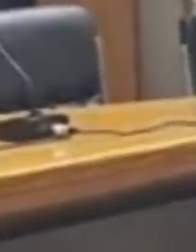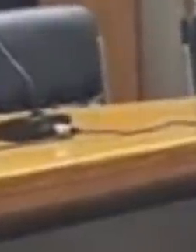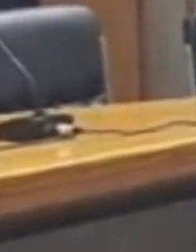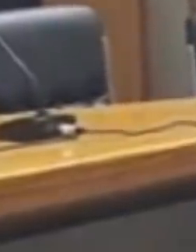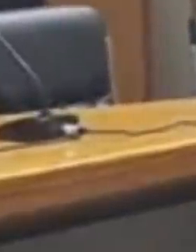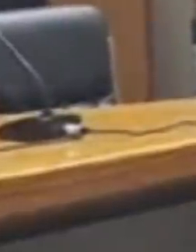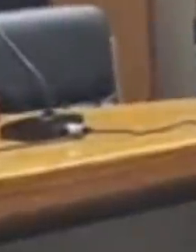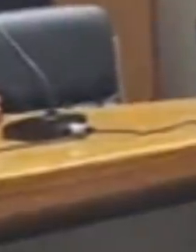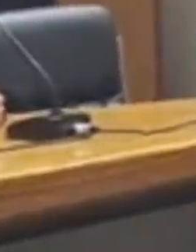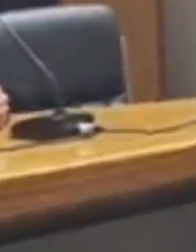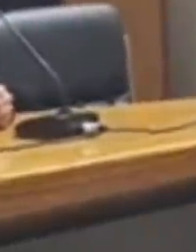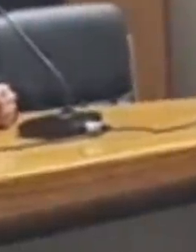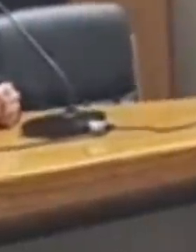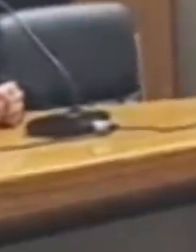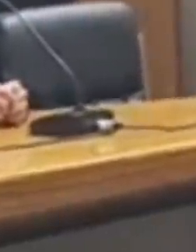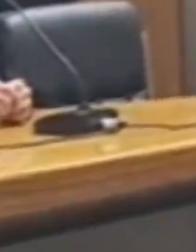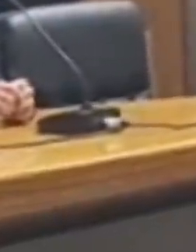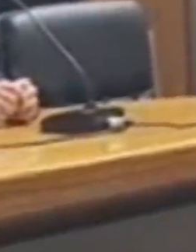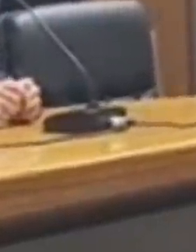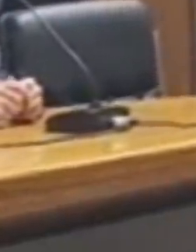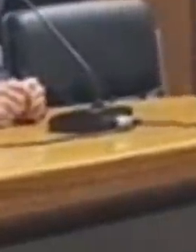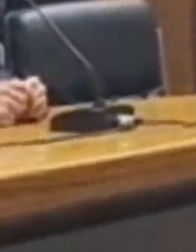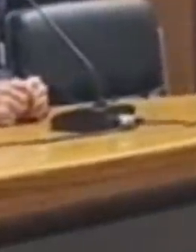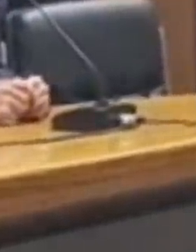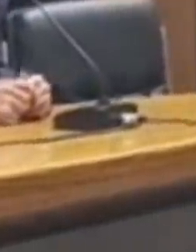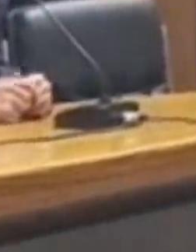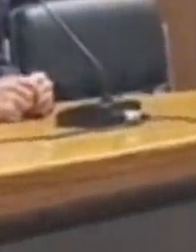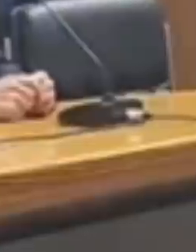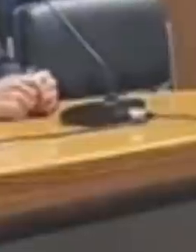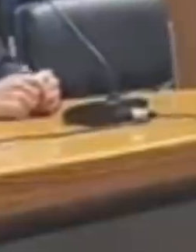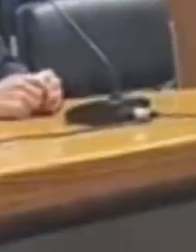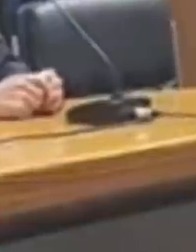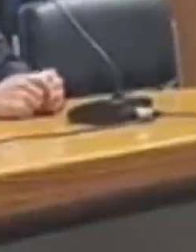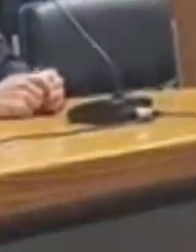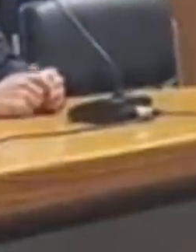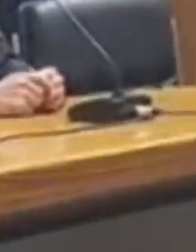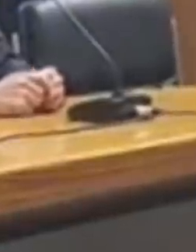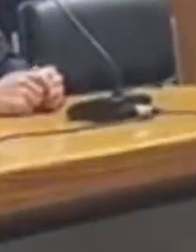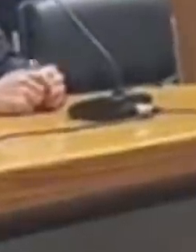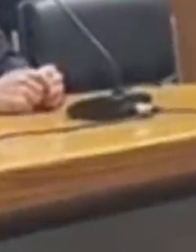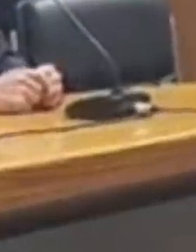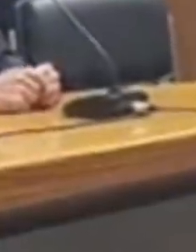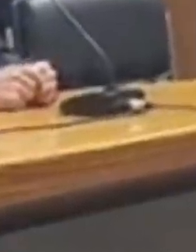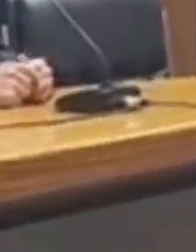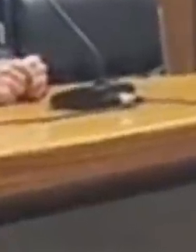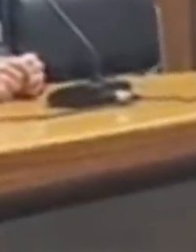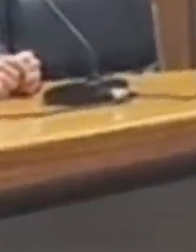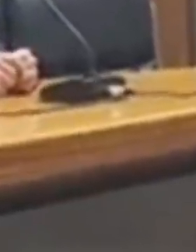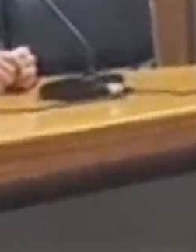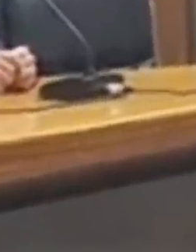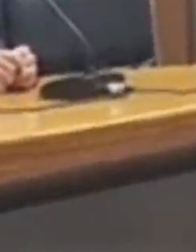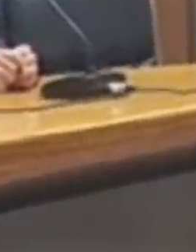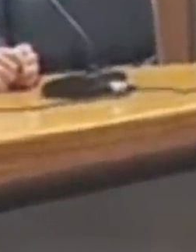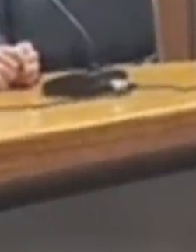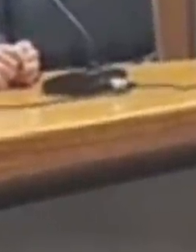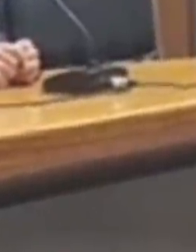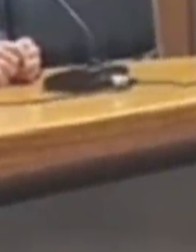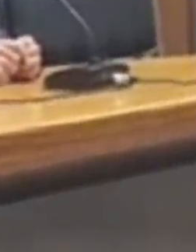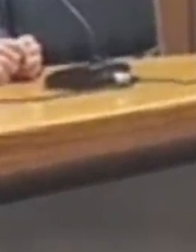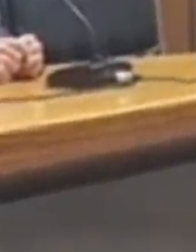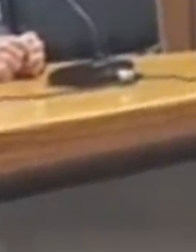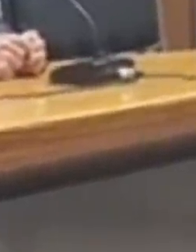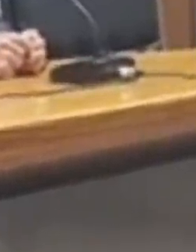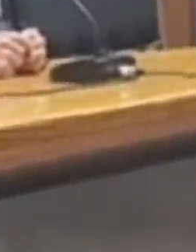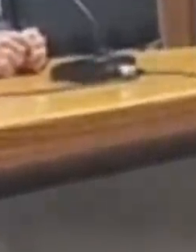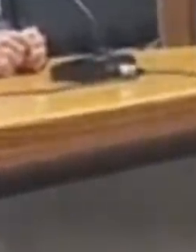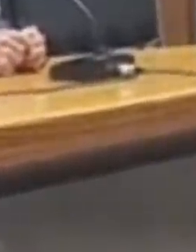começou 2020. A questão da pandemia, uma incógnita para o mundo todo, como em parte ainda